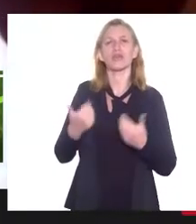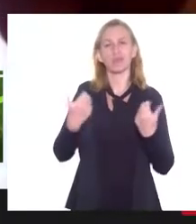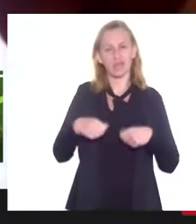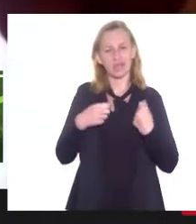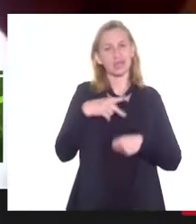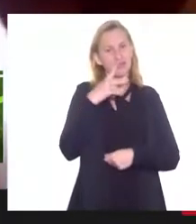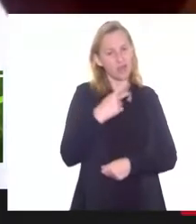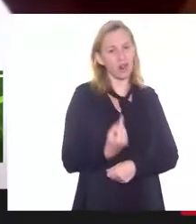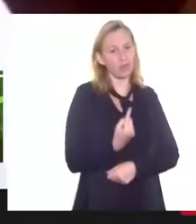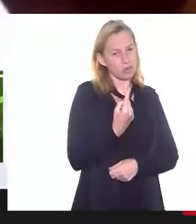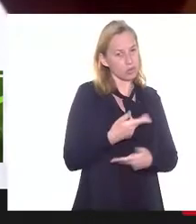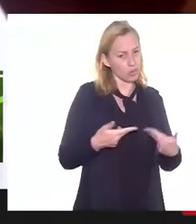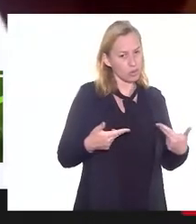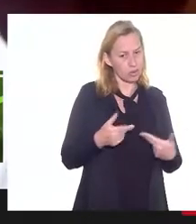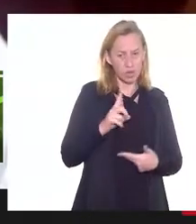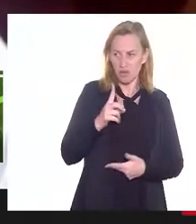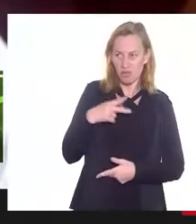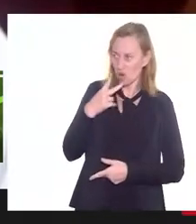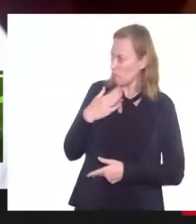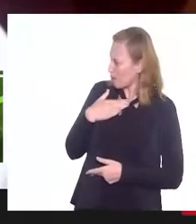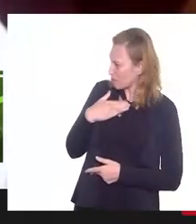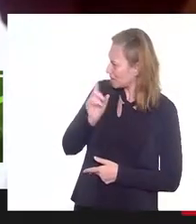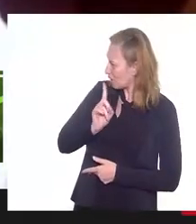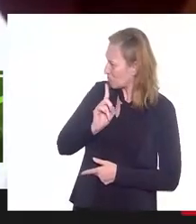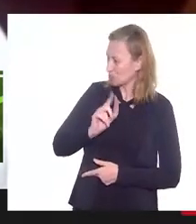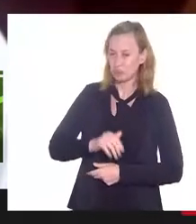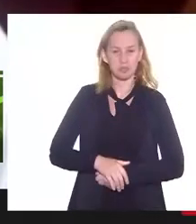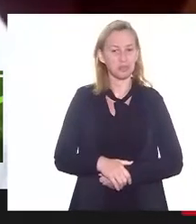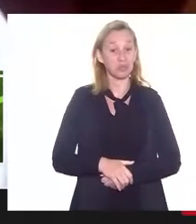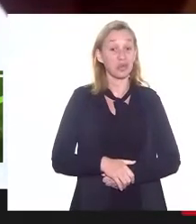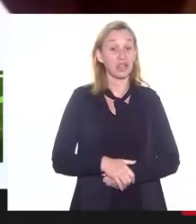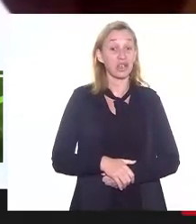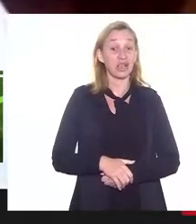uma coisa. E não confessou para mim, viu, deputada.